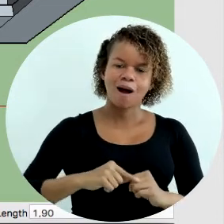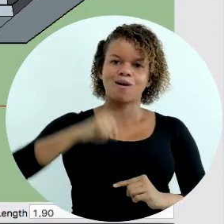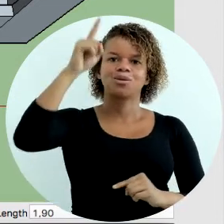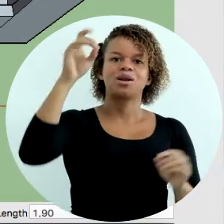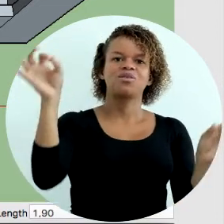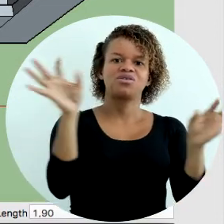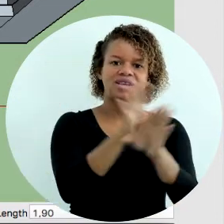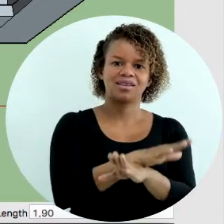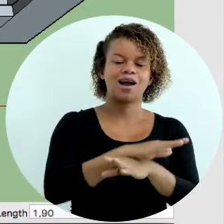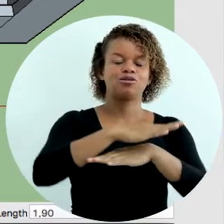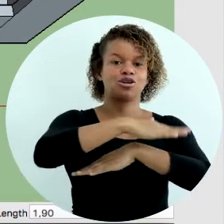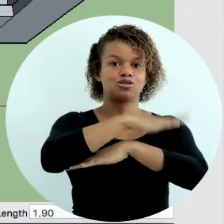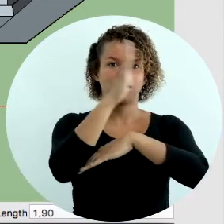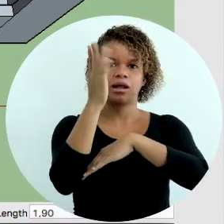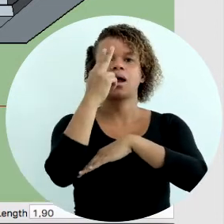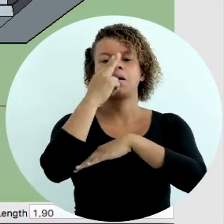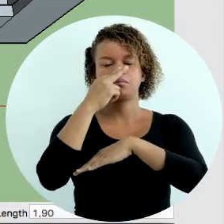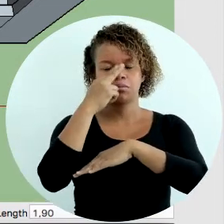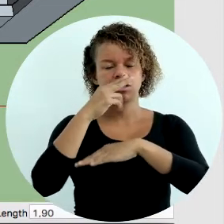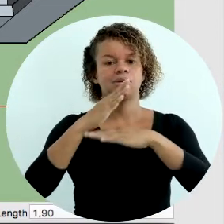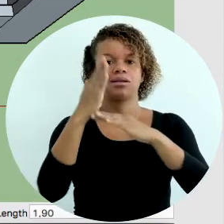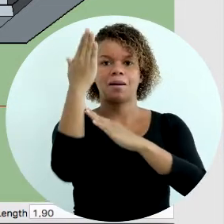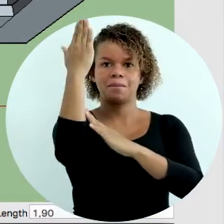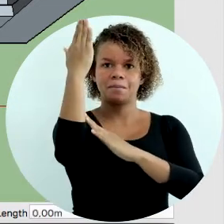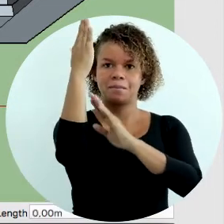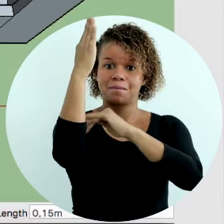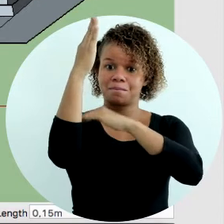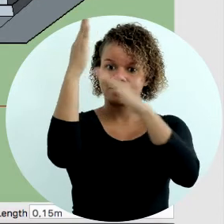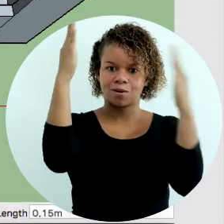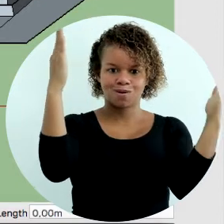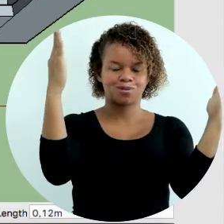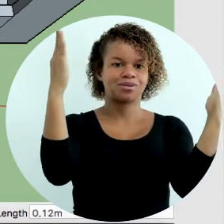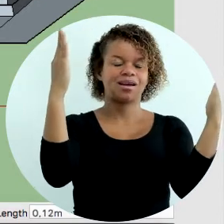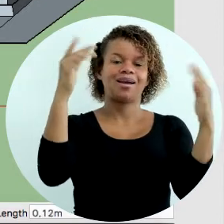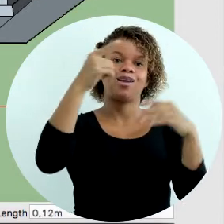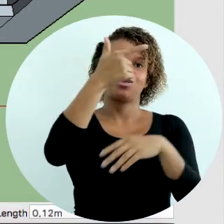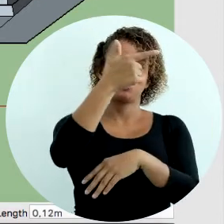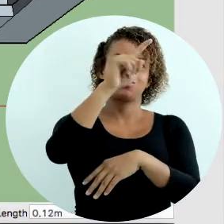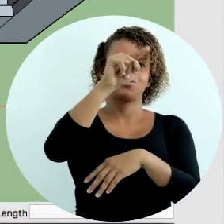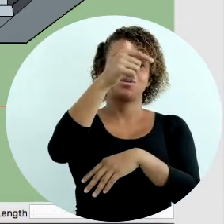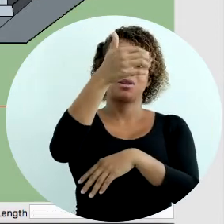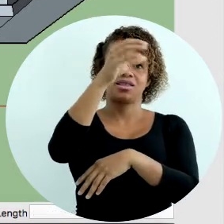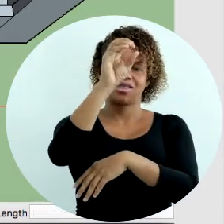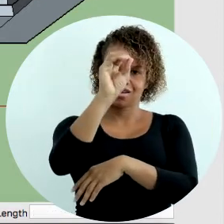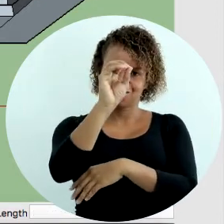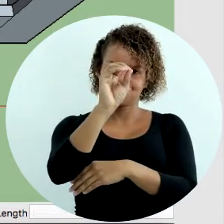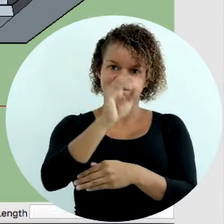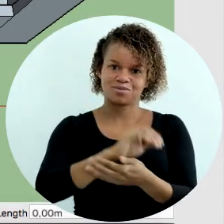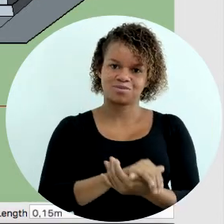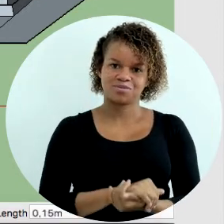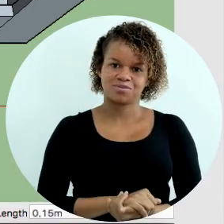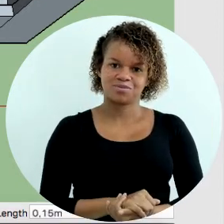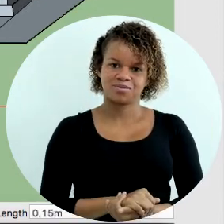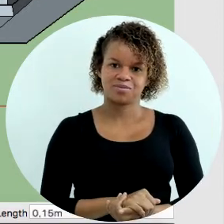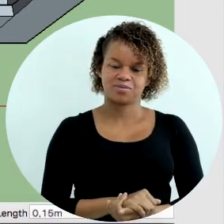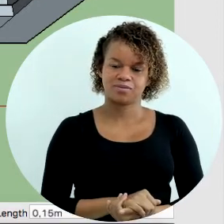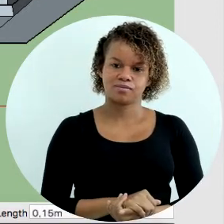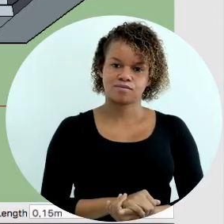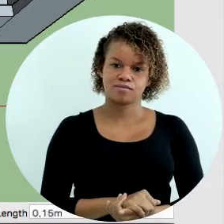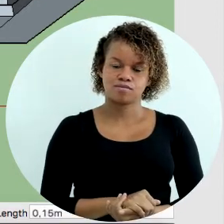e depois a altura final da janela, que é a mesma altura da porta, em 2,10.